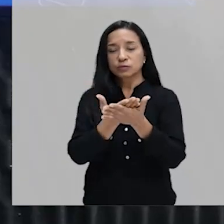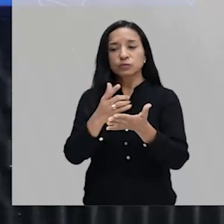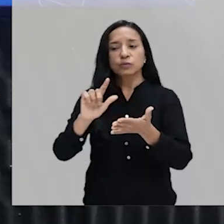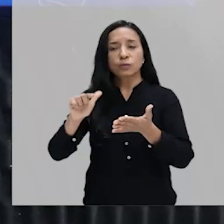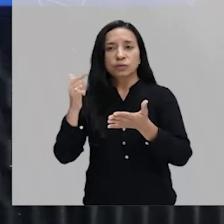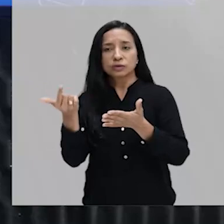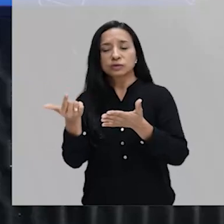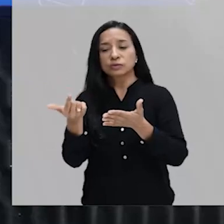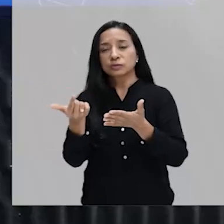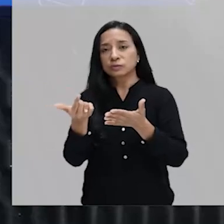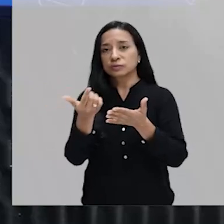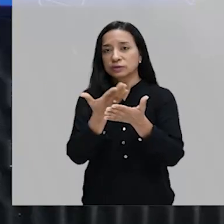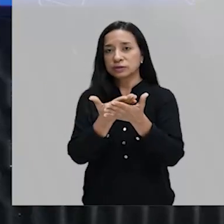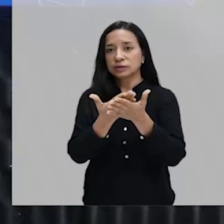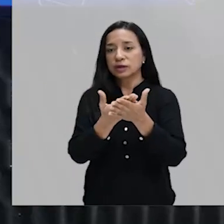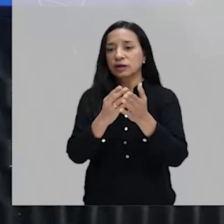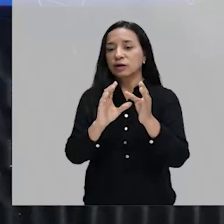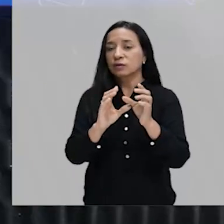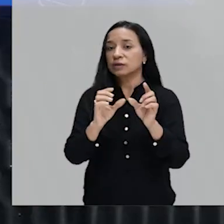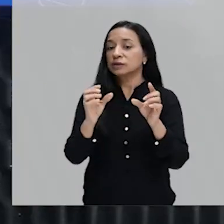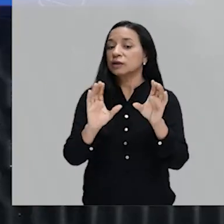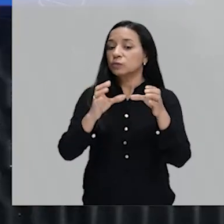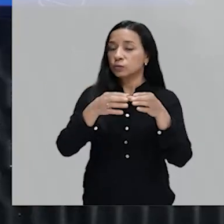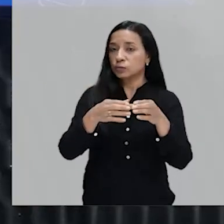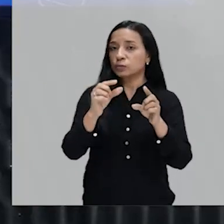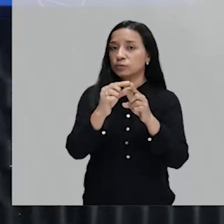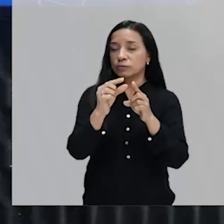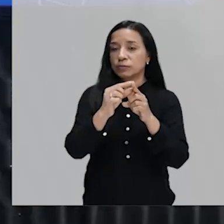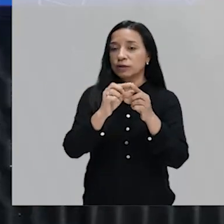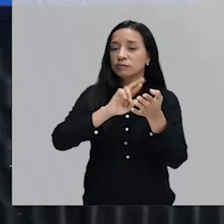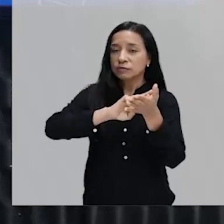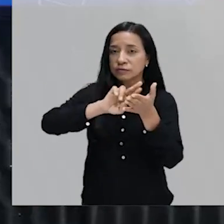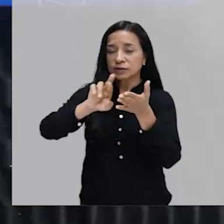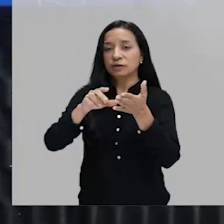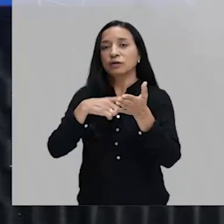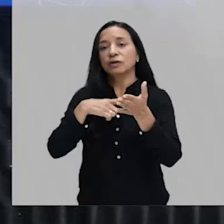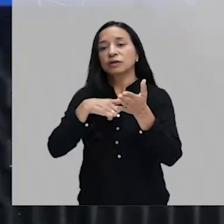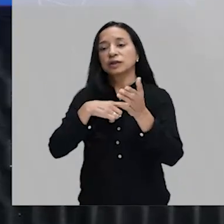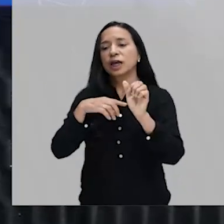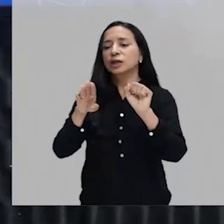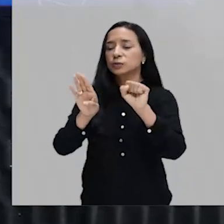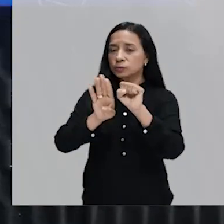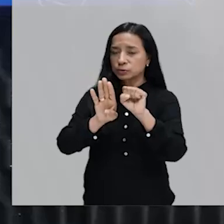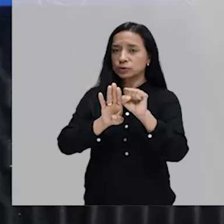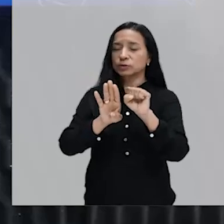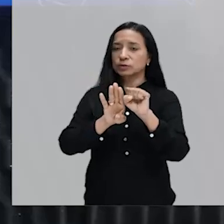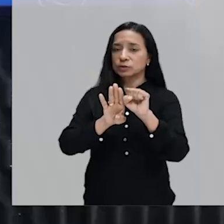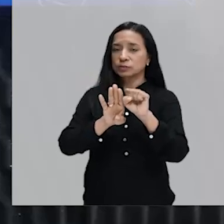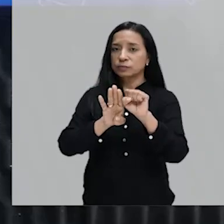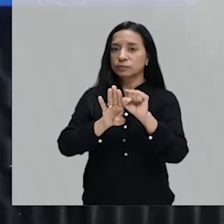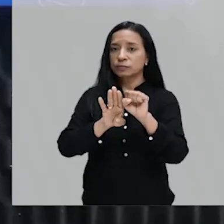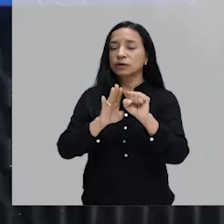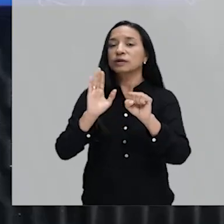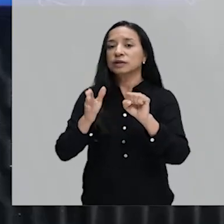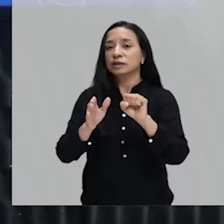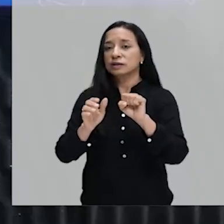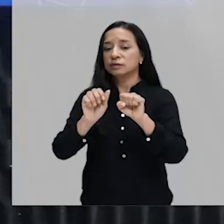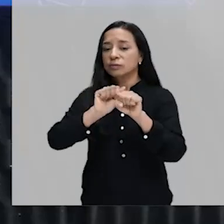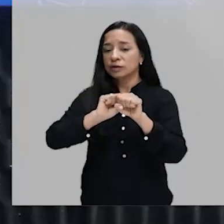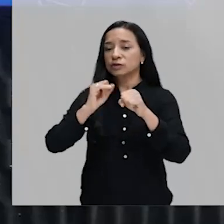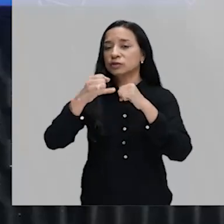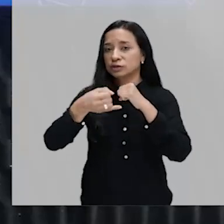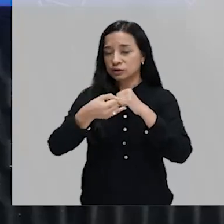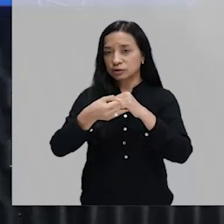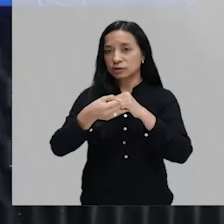das classes de palavras variáveis, nós já temos lá na plataforma, nós já temos substantivos, nós já temos os adjetivos, já temos